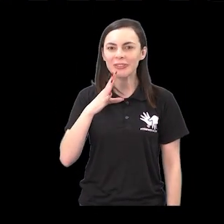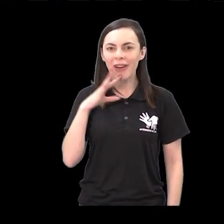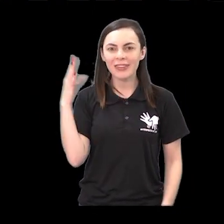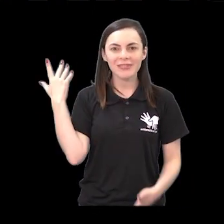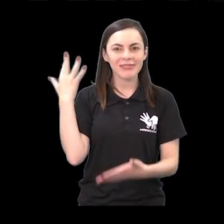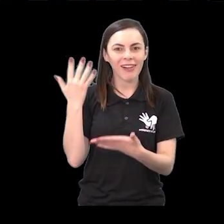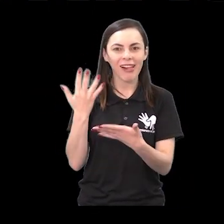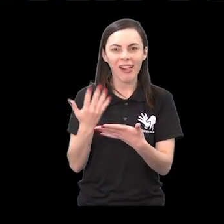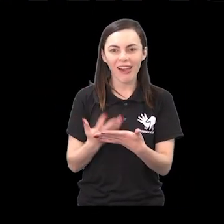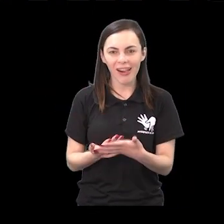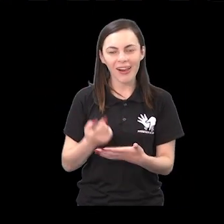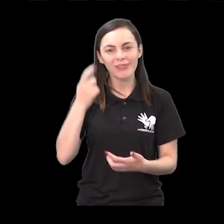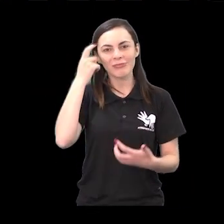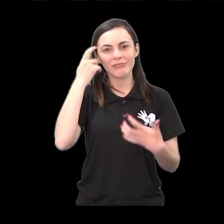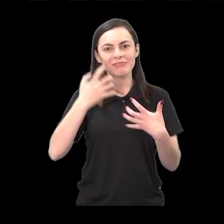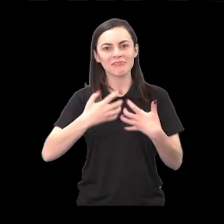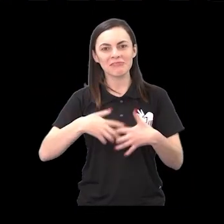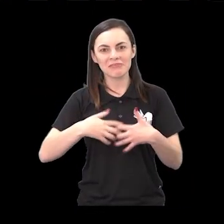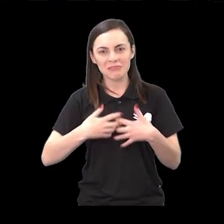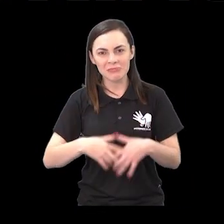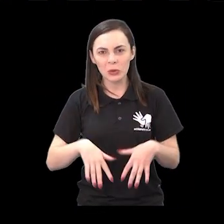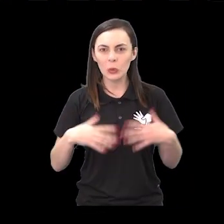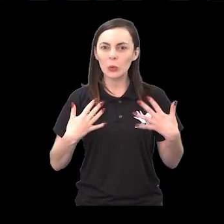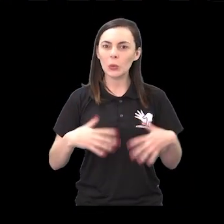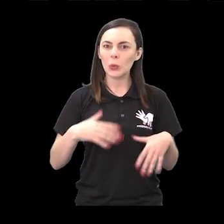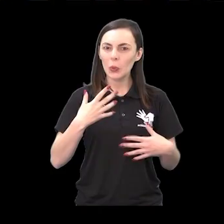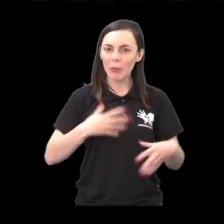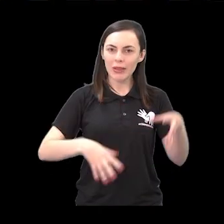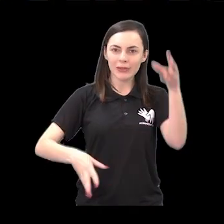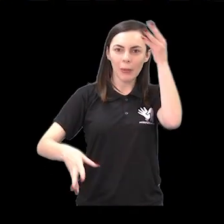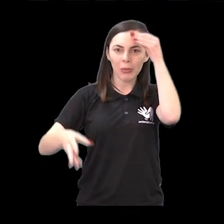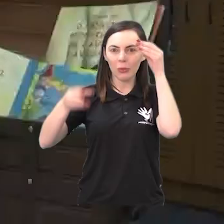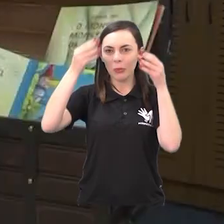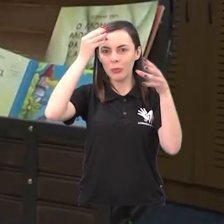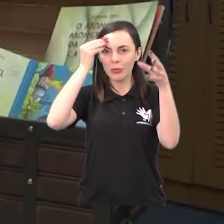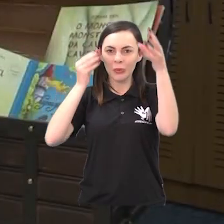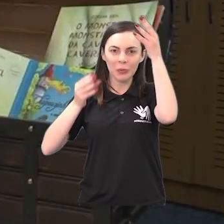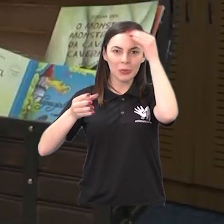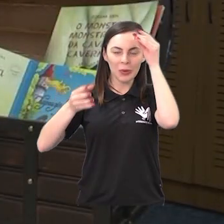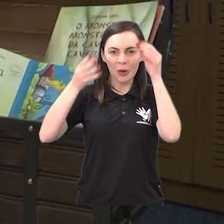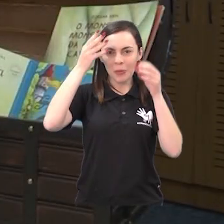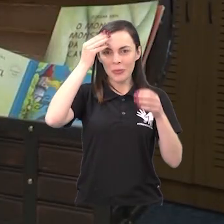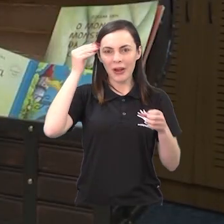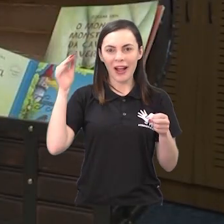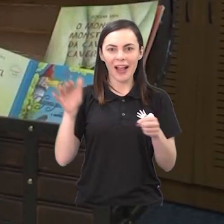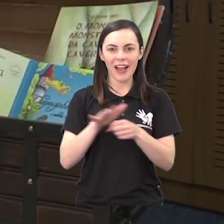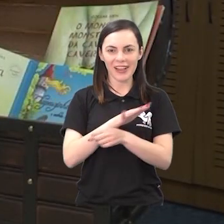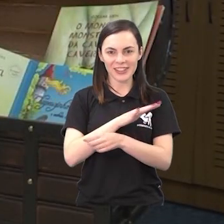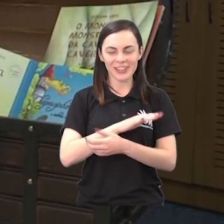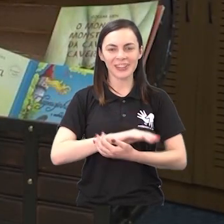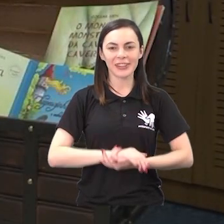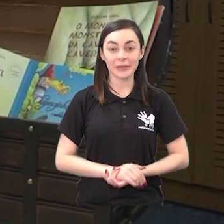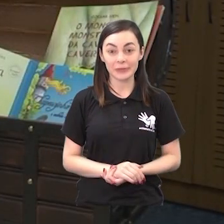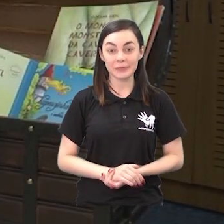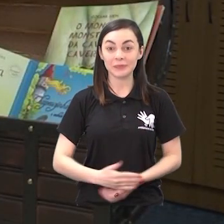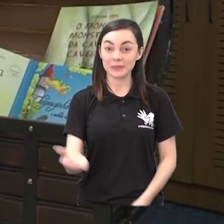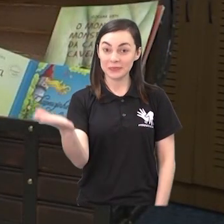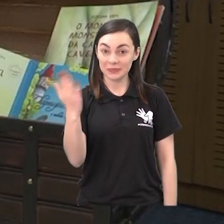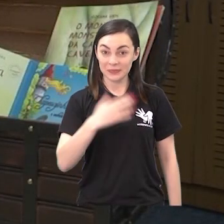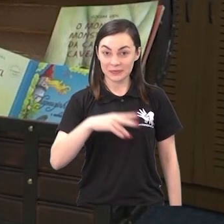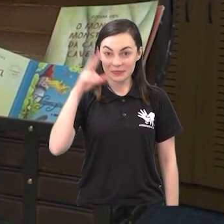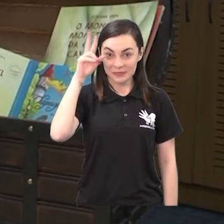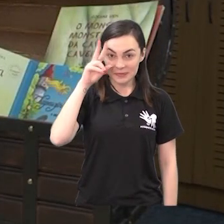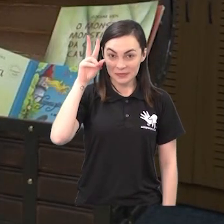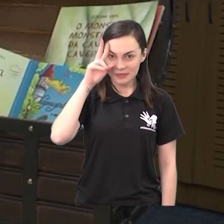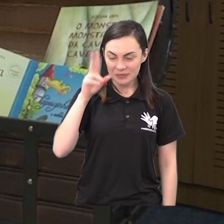ouviu, quantas histórias a gente já explorou e refletiu, como está ficando cheio o nosso baú, né? Então, vamos para mais